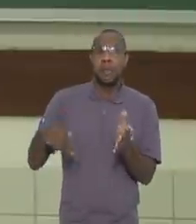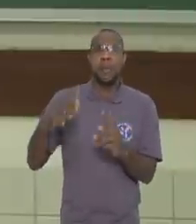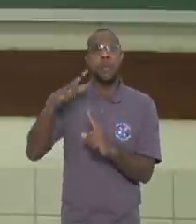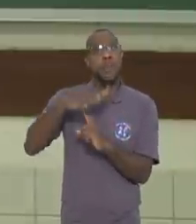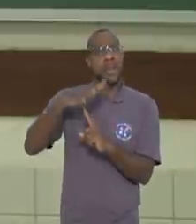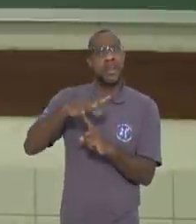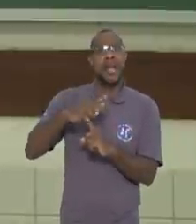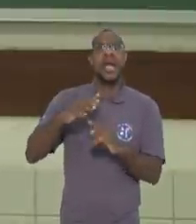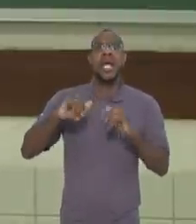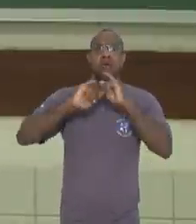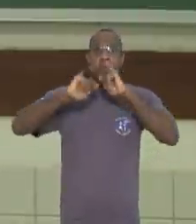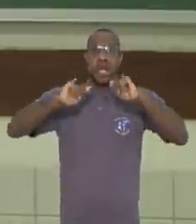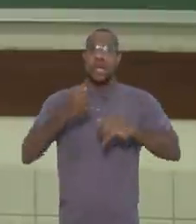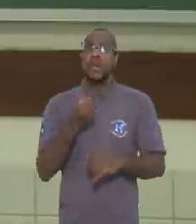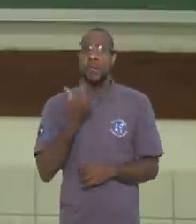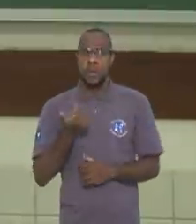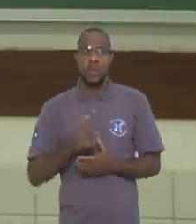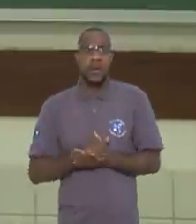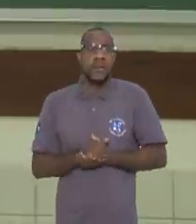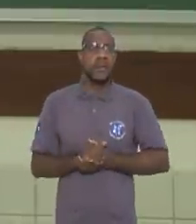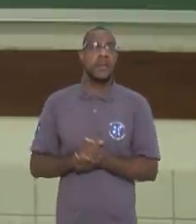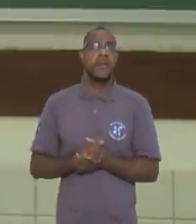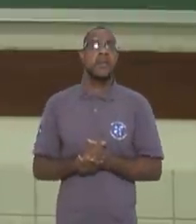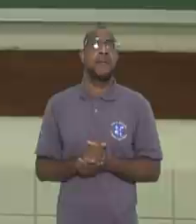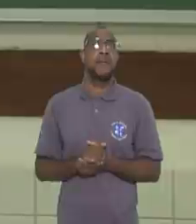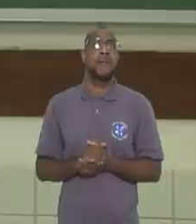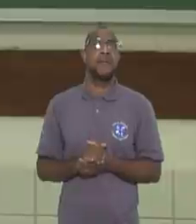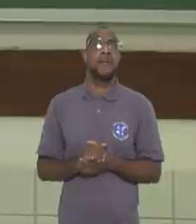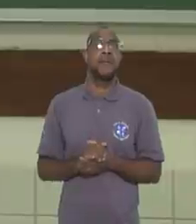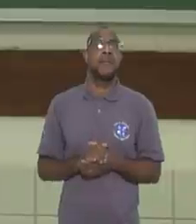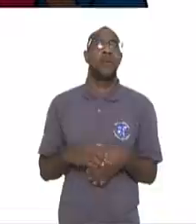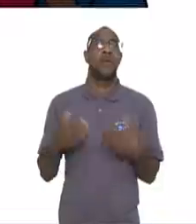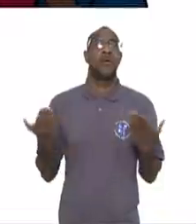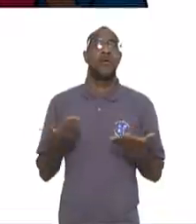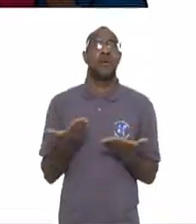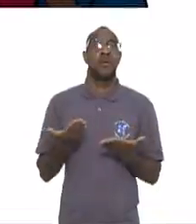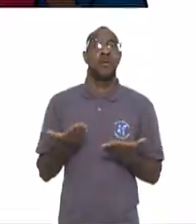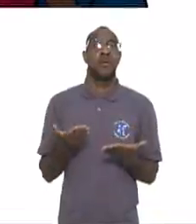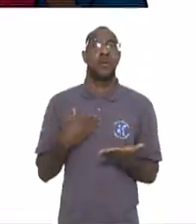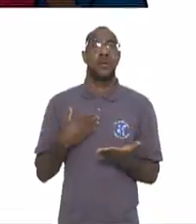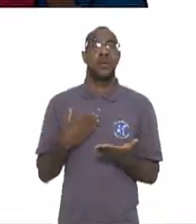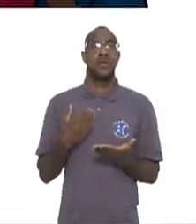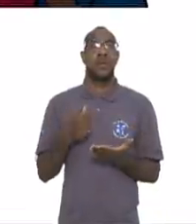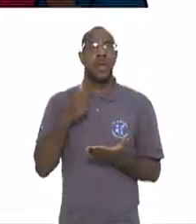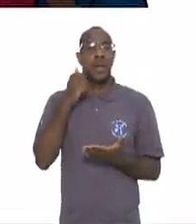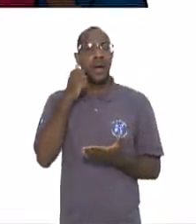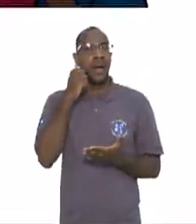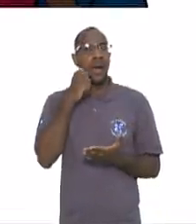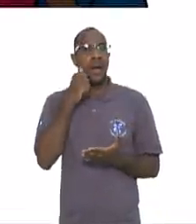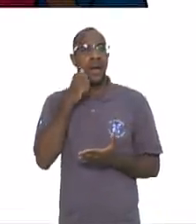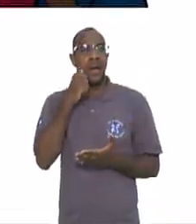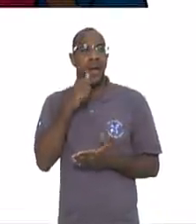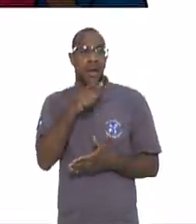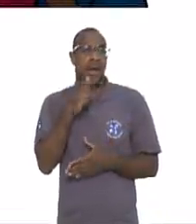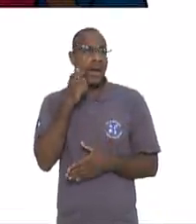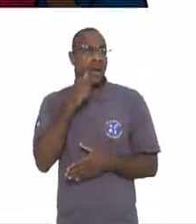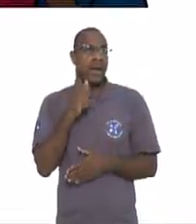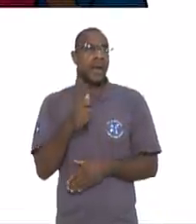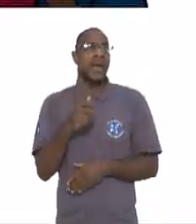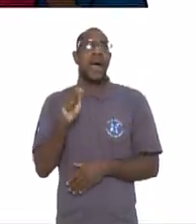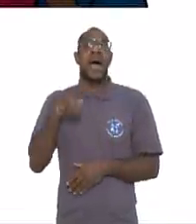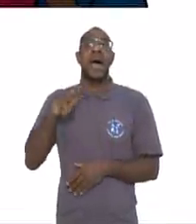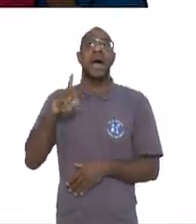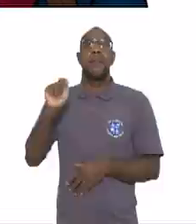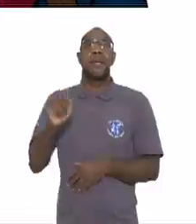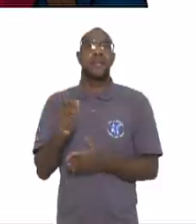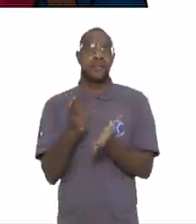notícia boa daqui. Essa figura, gente, só para encerrar a aula, foi a aluna Amanda, que me desenhou, né? Coloquei aqui, bem bonitinho, adorei. Amanda, muito